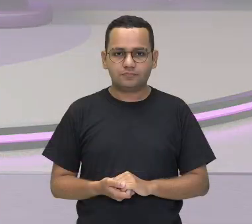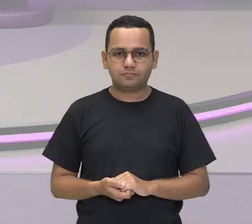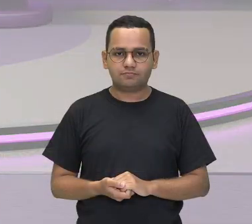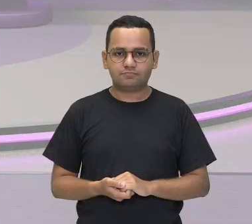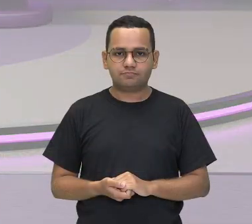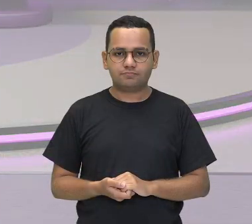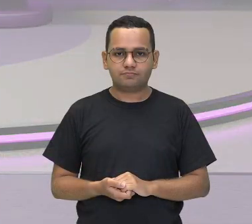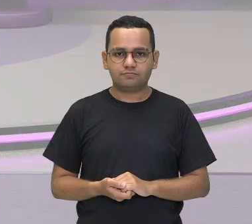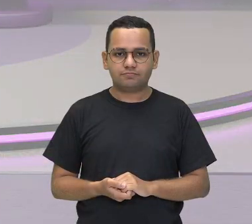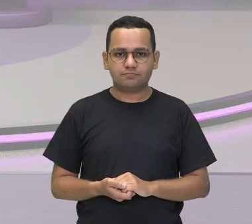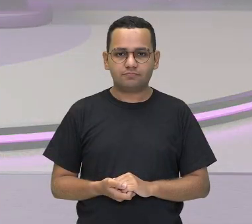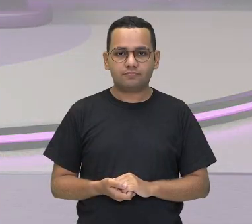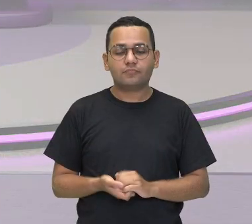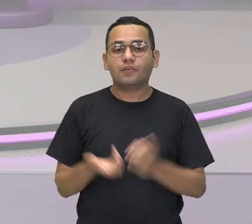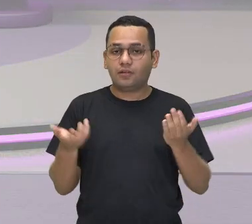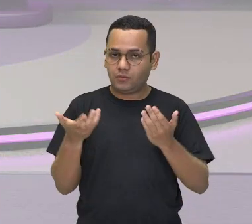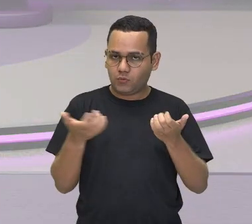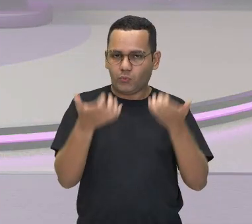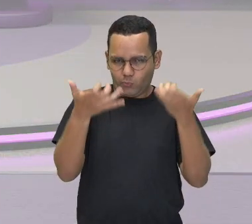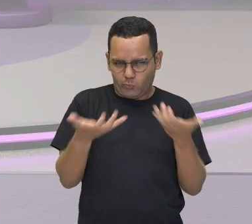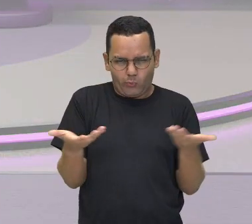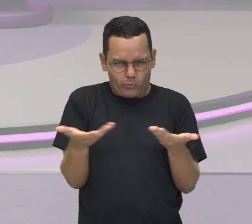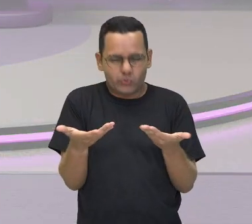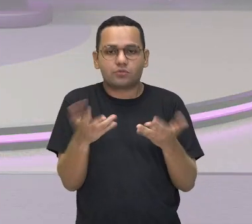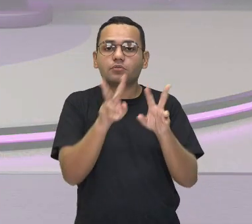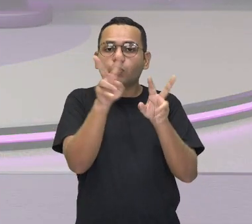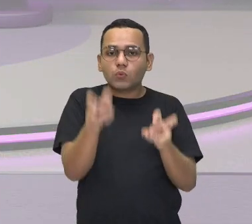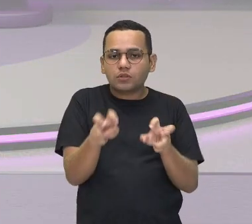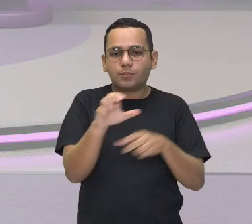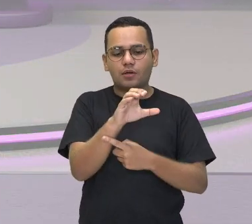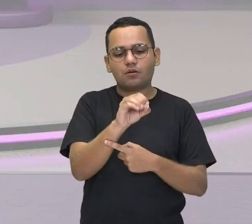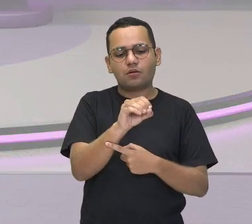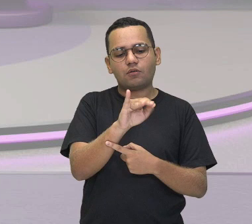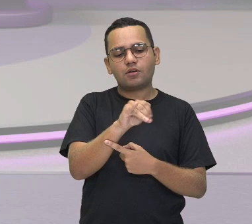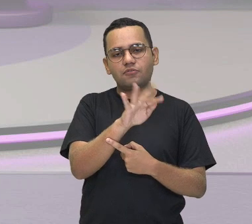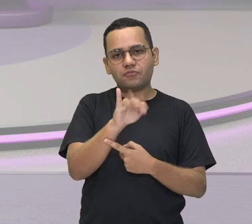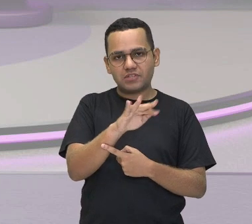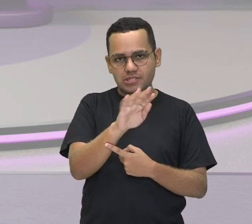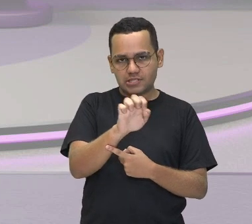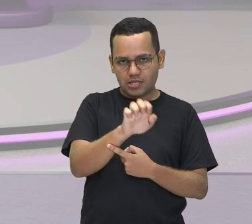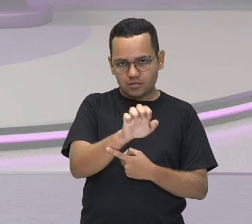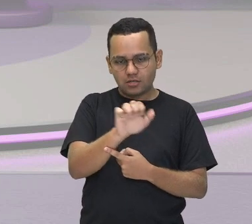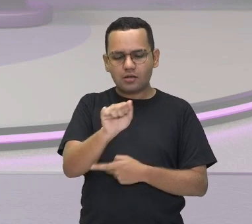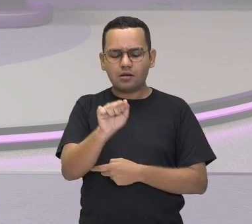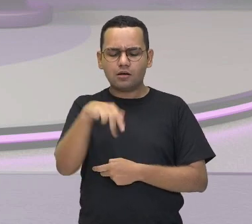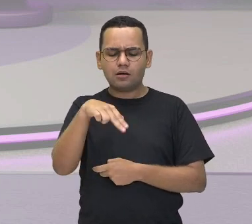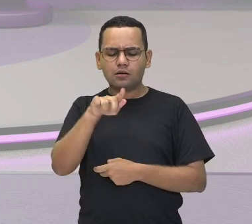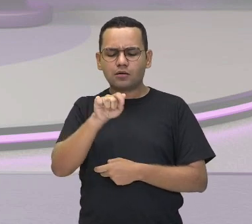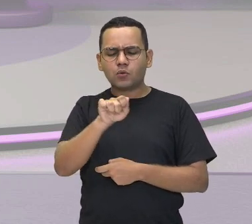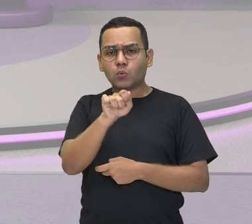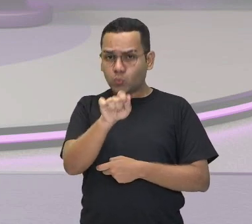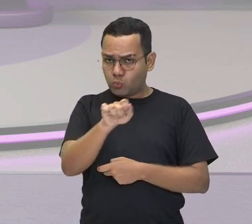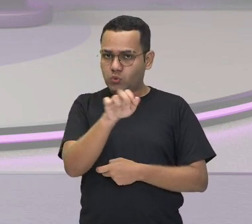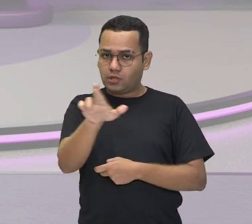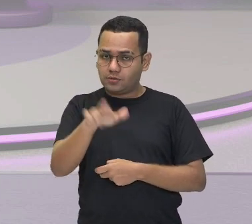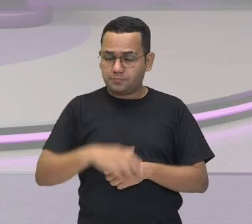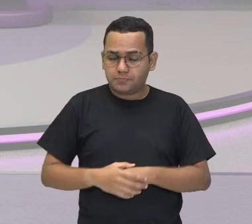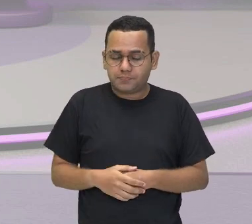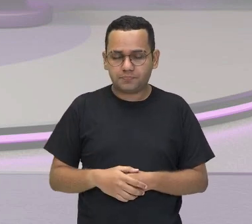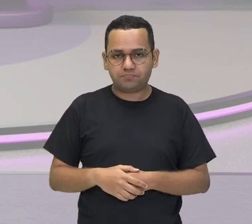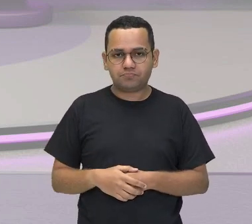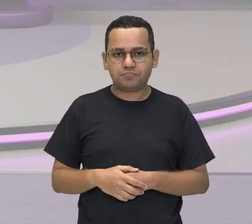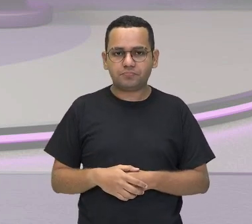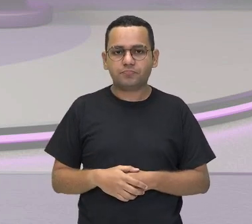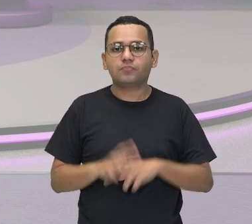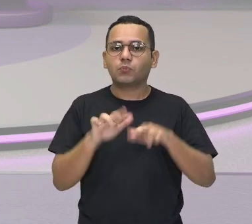Muito bem, então vamos falar um pouco sobre coeficiente angular. Então quando a gente está